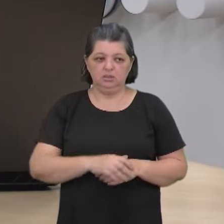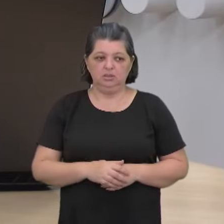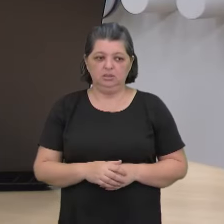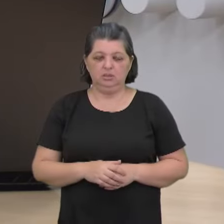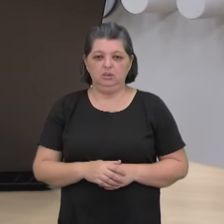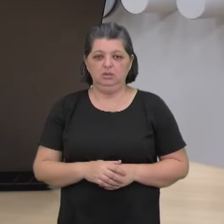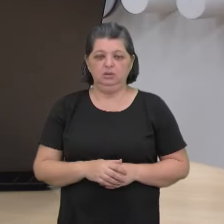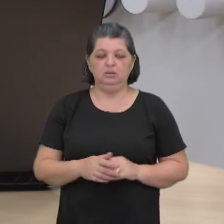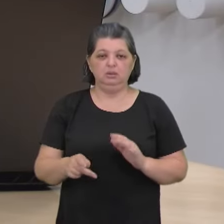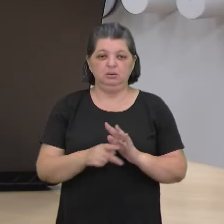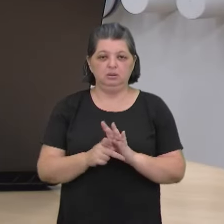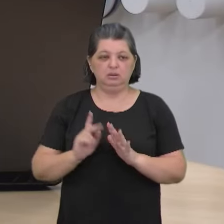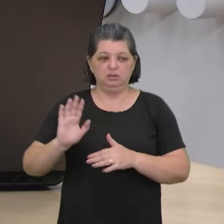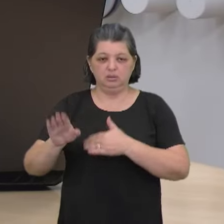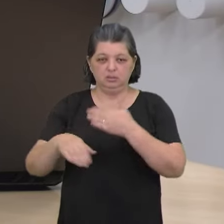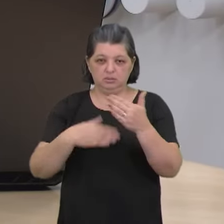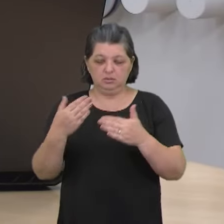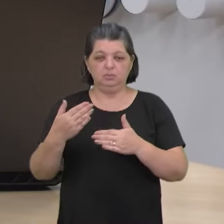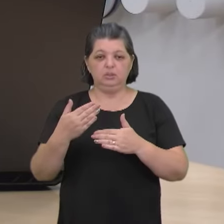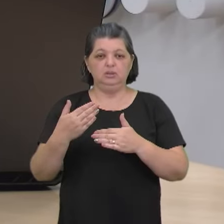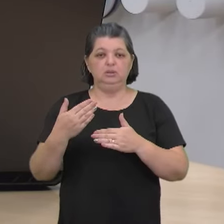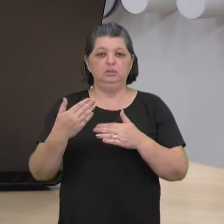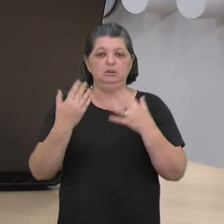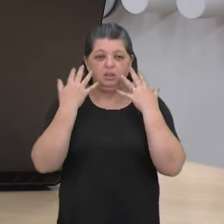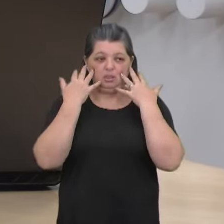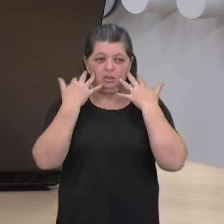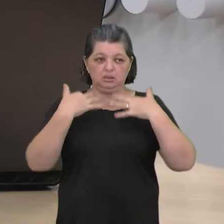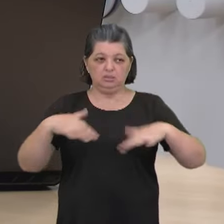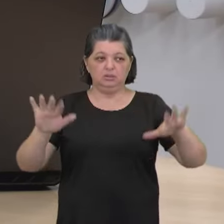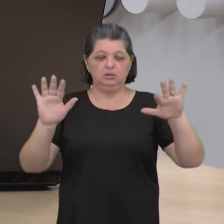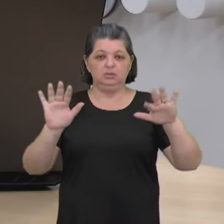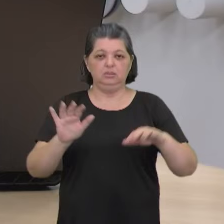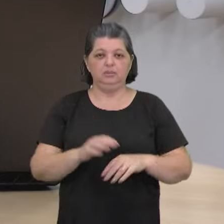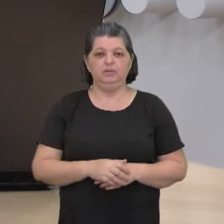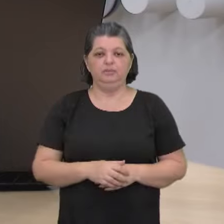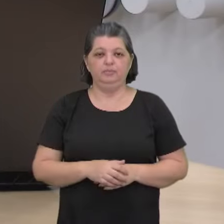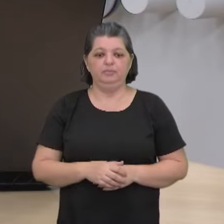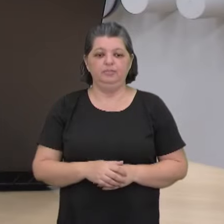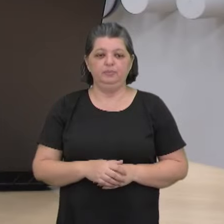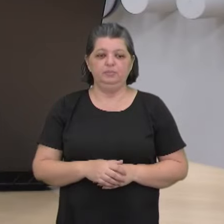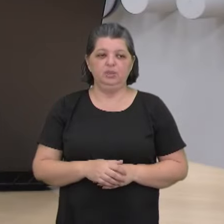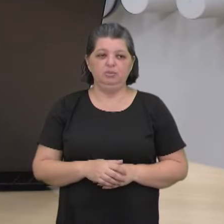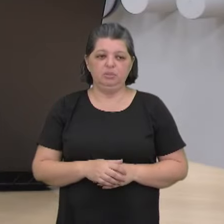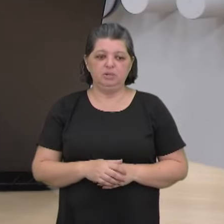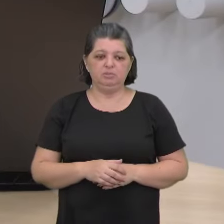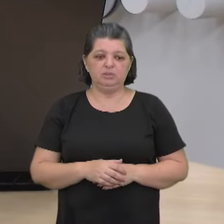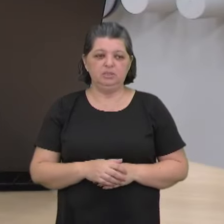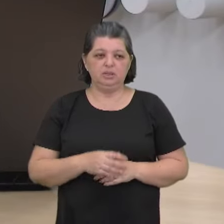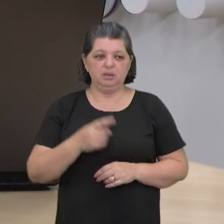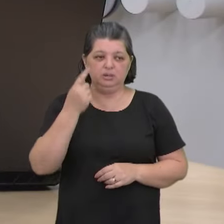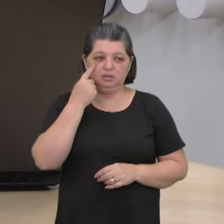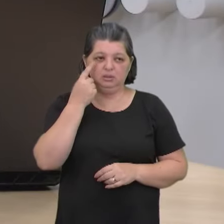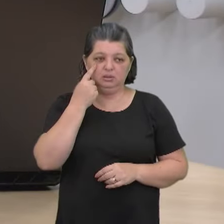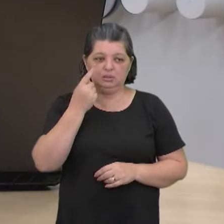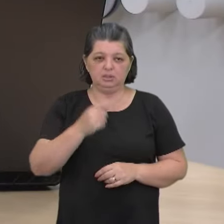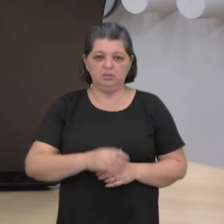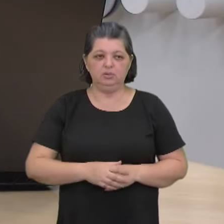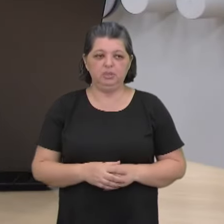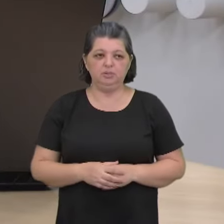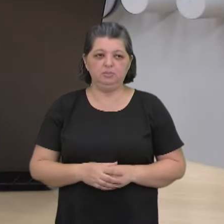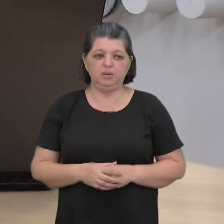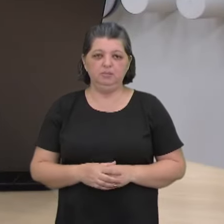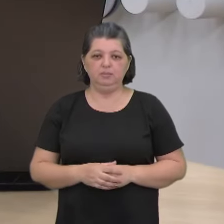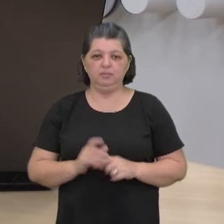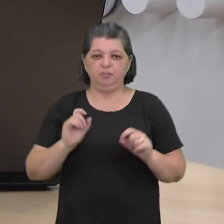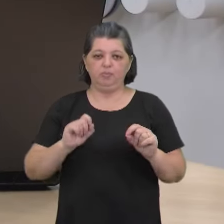leva, como desenvolvimento natural, dizem os autores, a uma outra ideia semelhante, né? A ideia de que